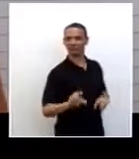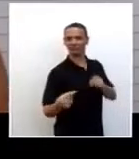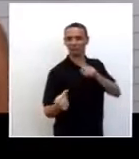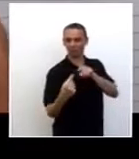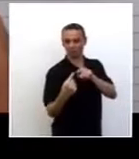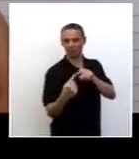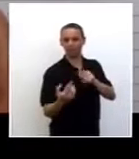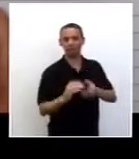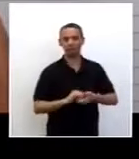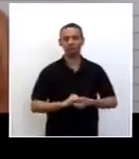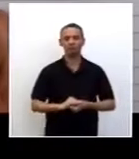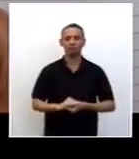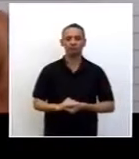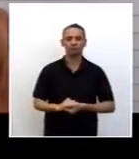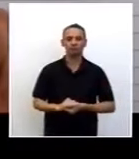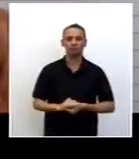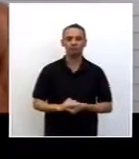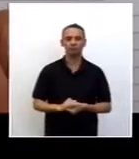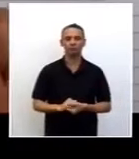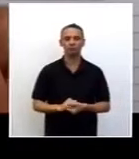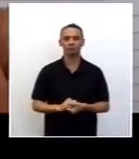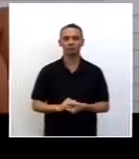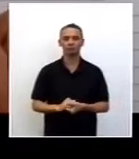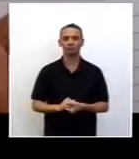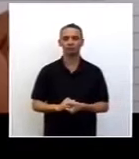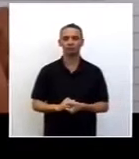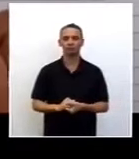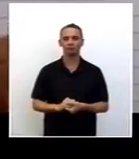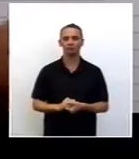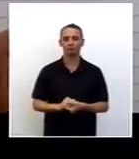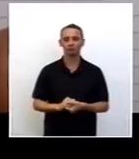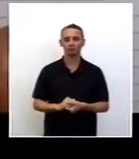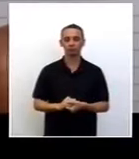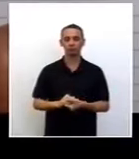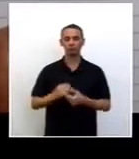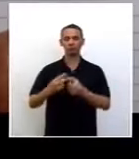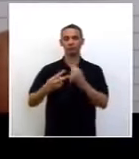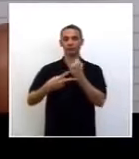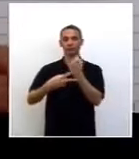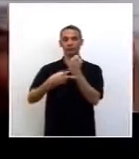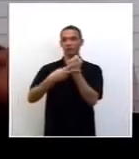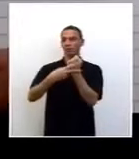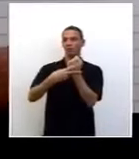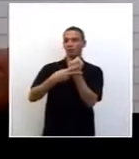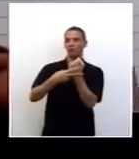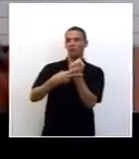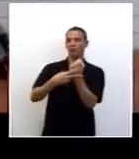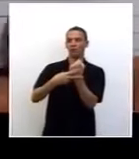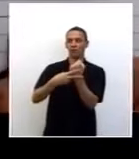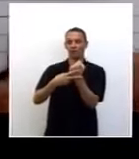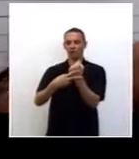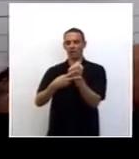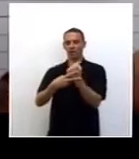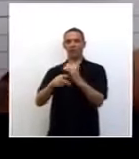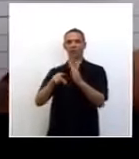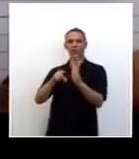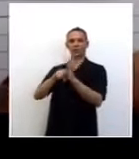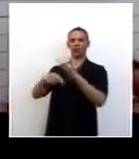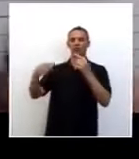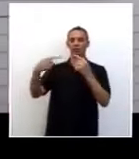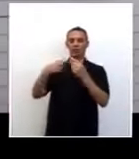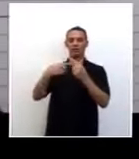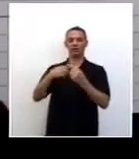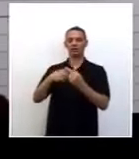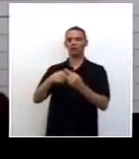resposta certo é o verbo da pergunta vai ser o verbo dar resposta